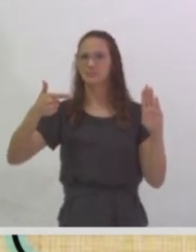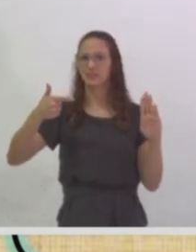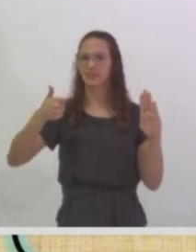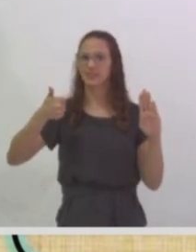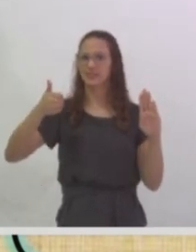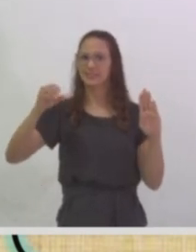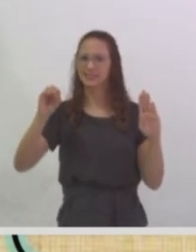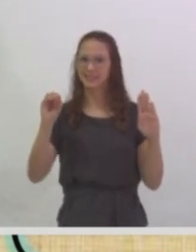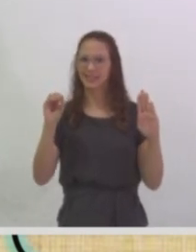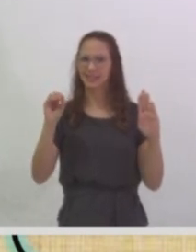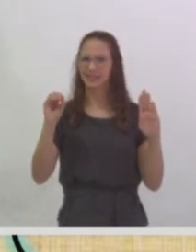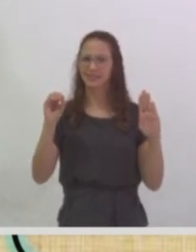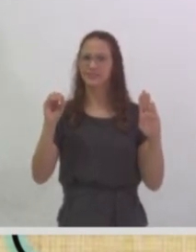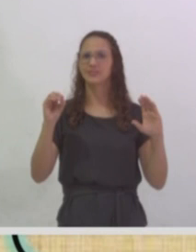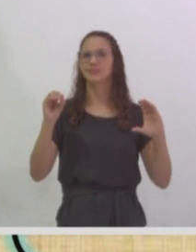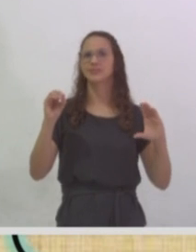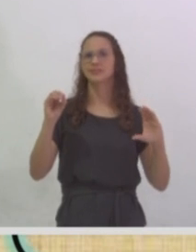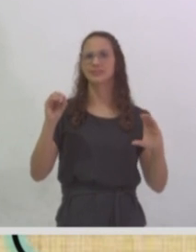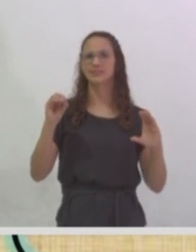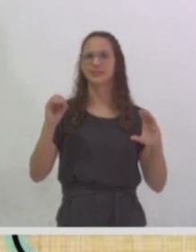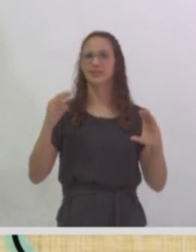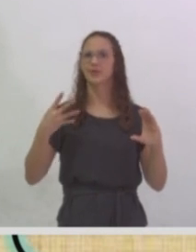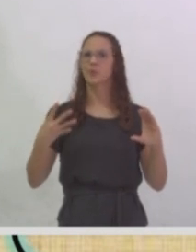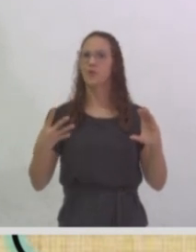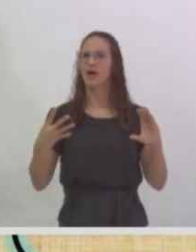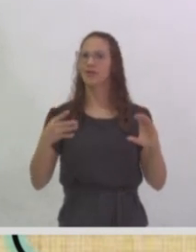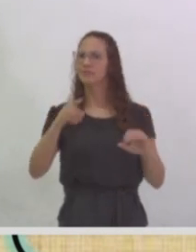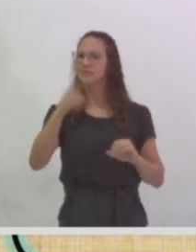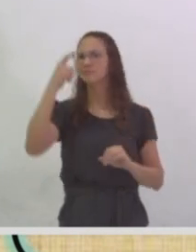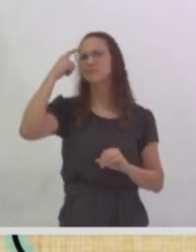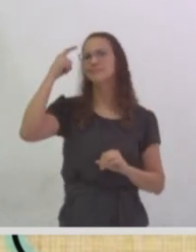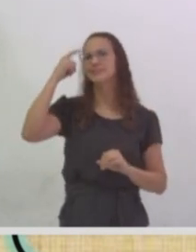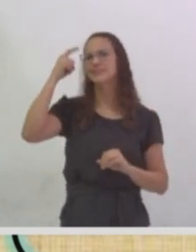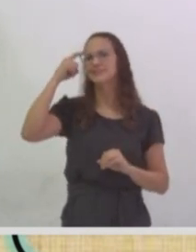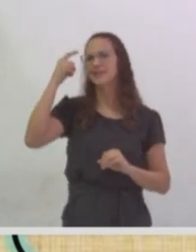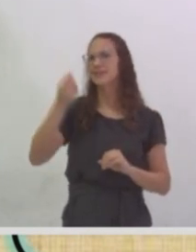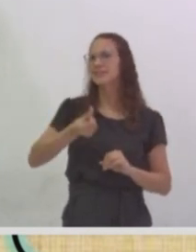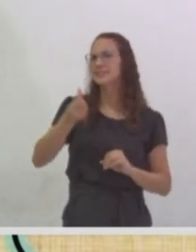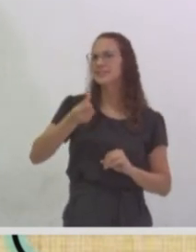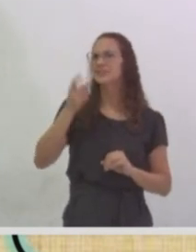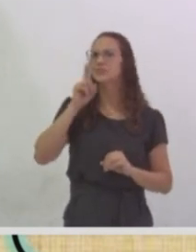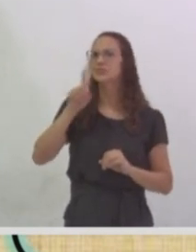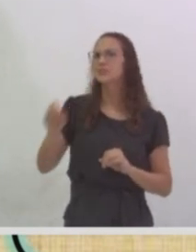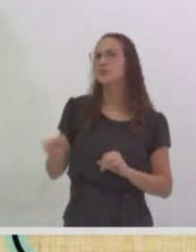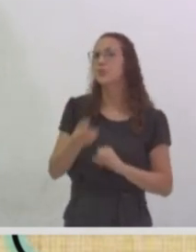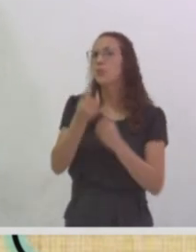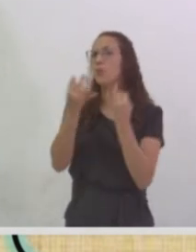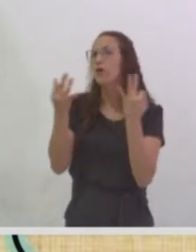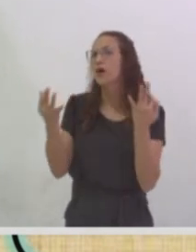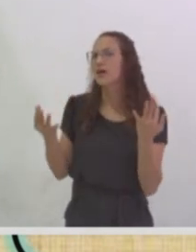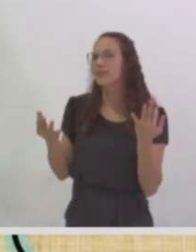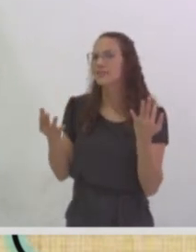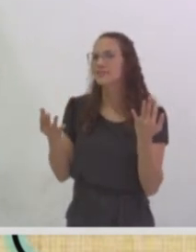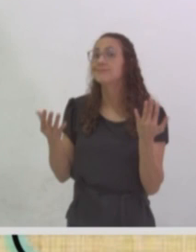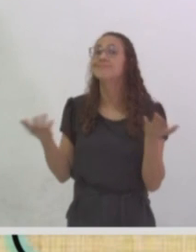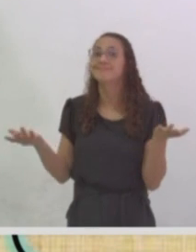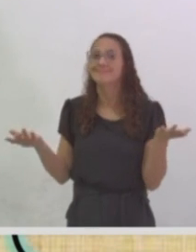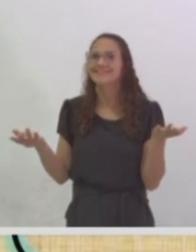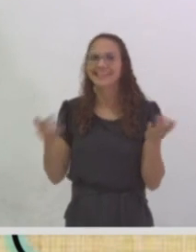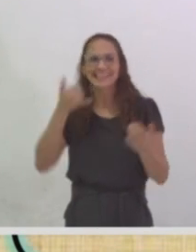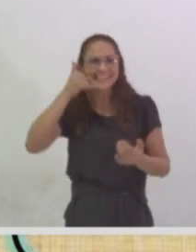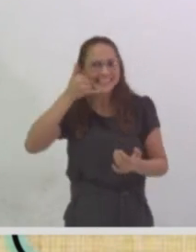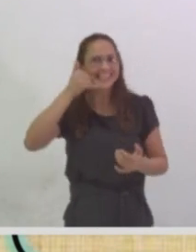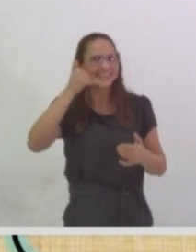Ou 4 palavras? Dá uma pensada aí no sexto dia. Quantas palavras foram? Opa, e o telefone aqui não para